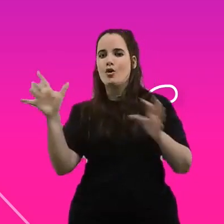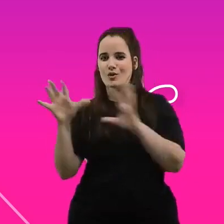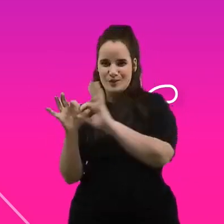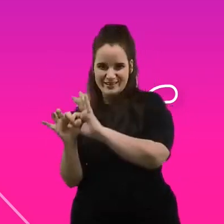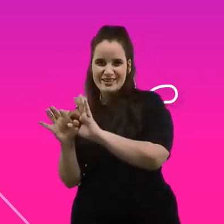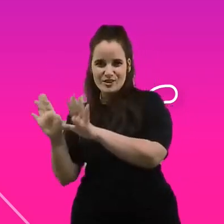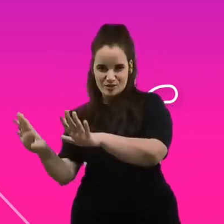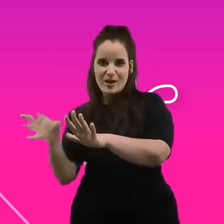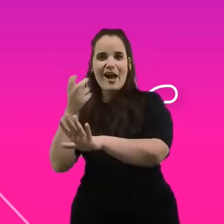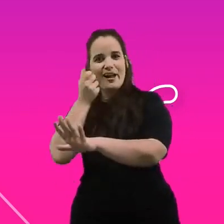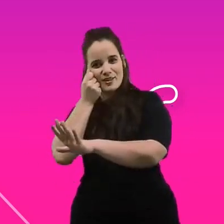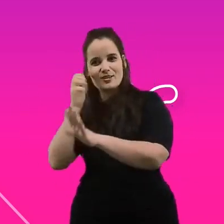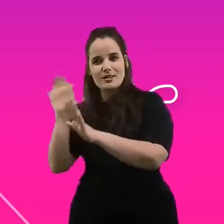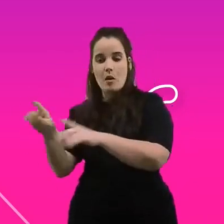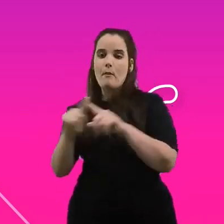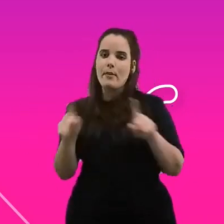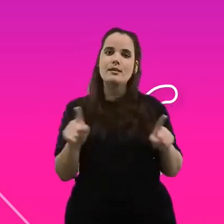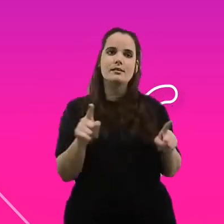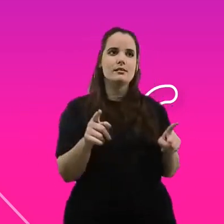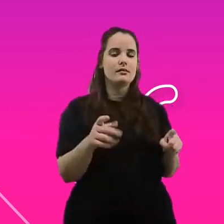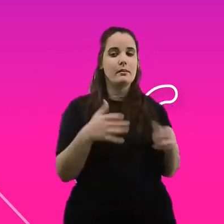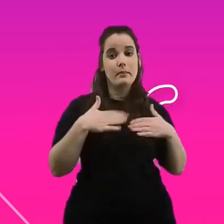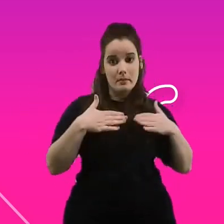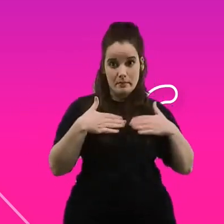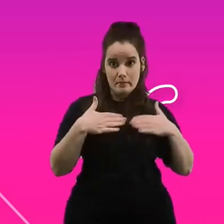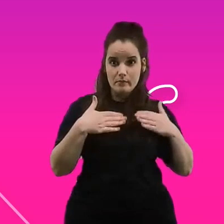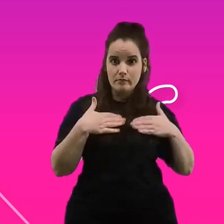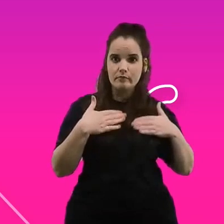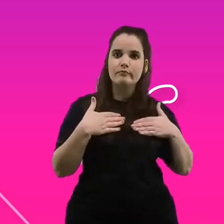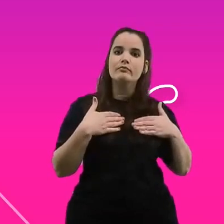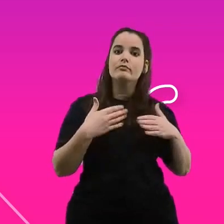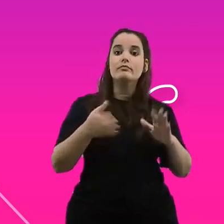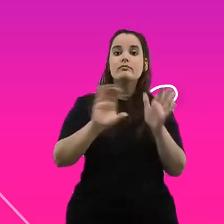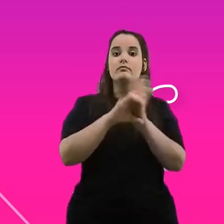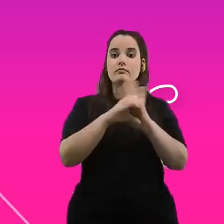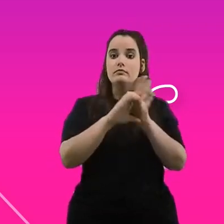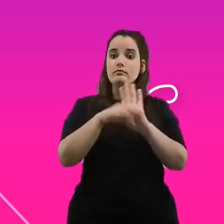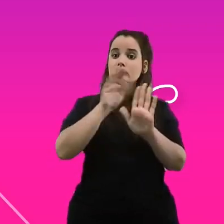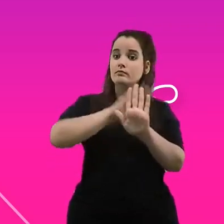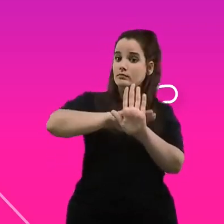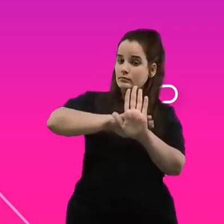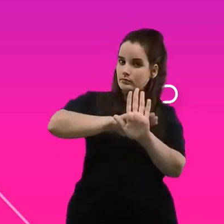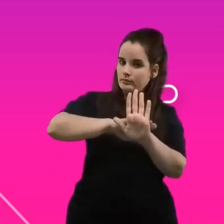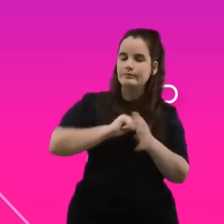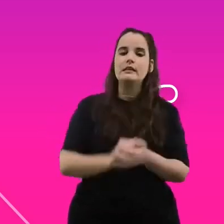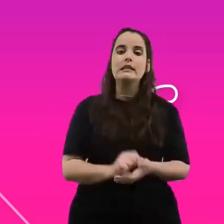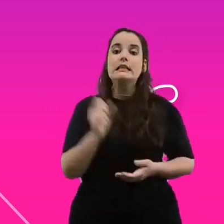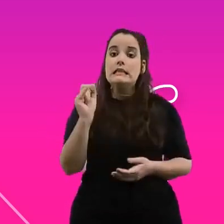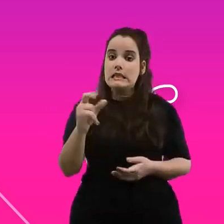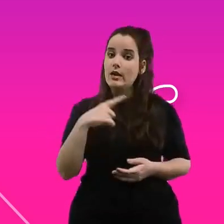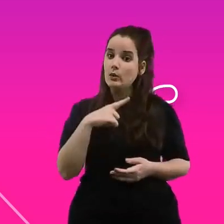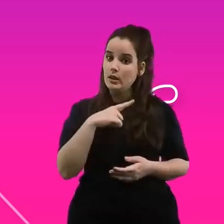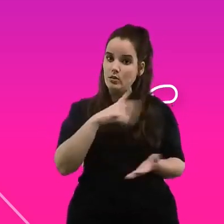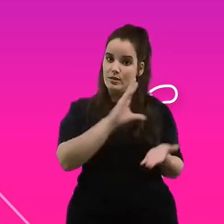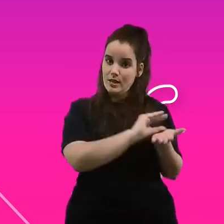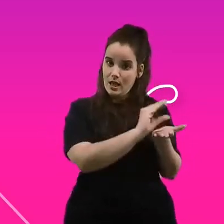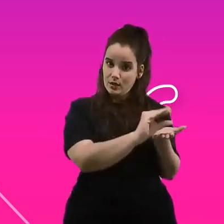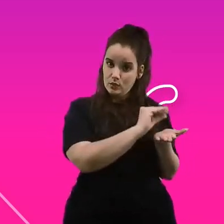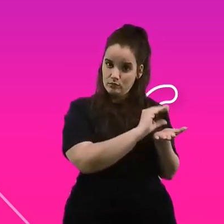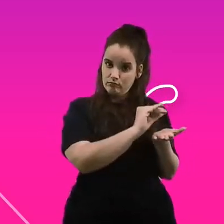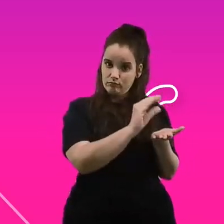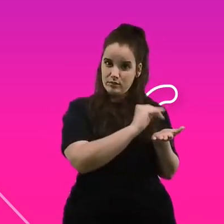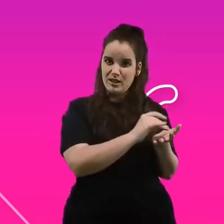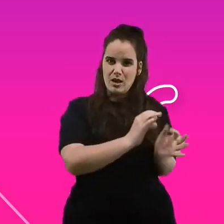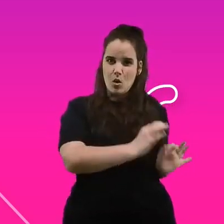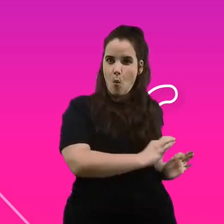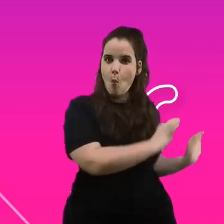acho que, colocar mais o conceito por trás. Uma vez que você tem o dado e acompanha isso rotineiramente, você consegue ter um